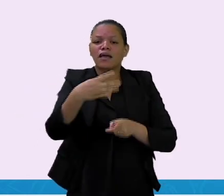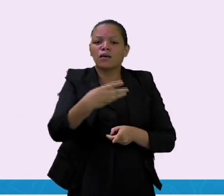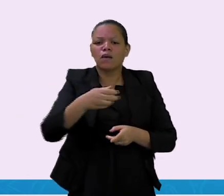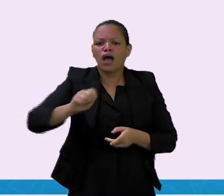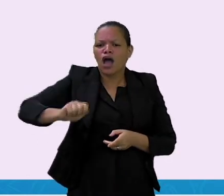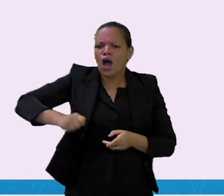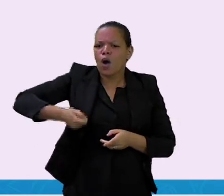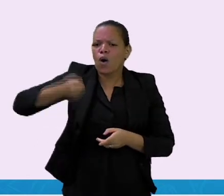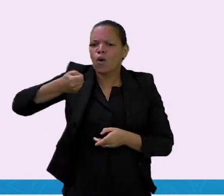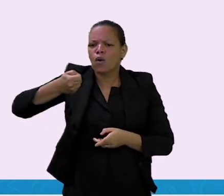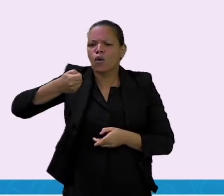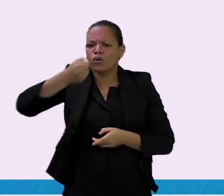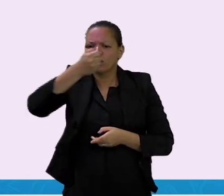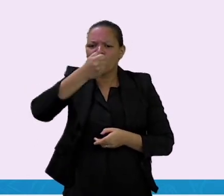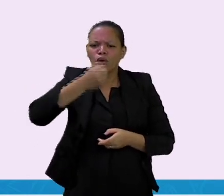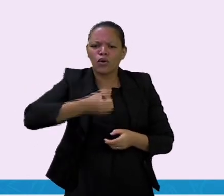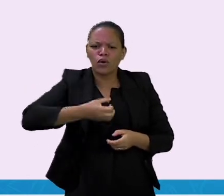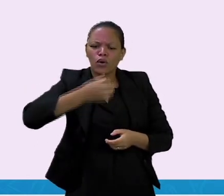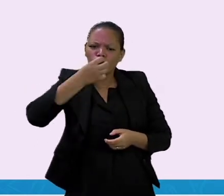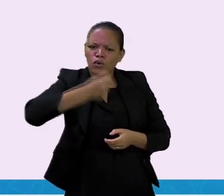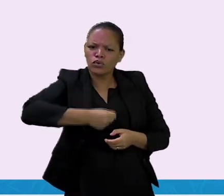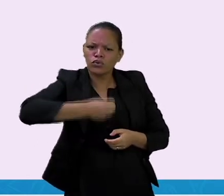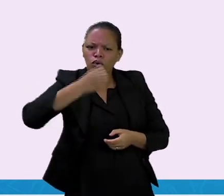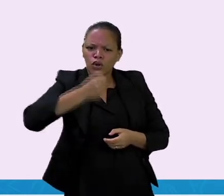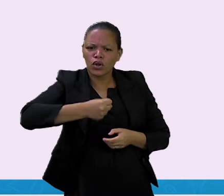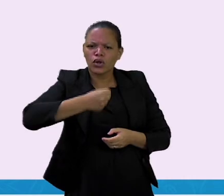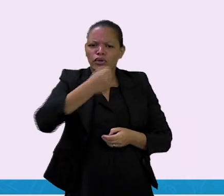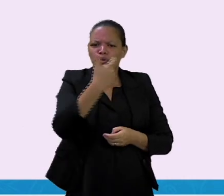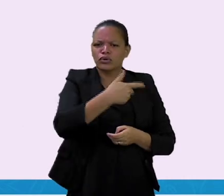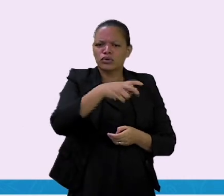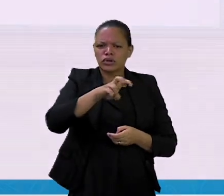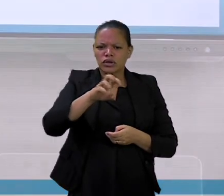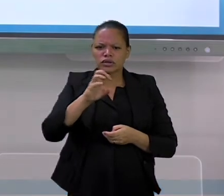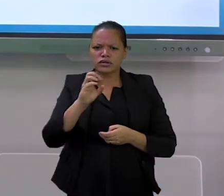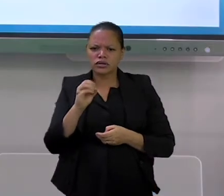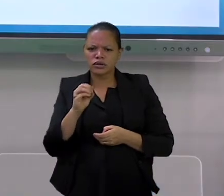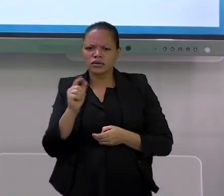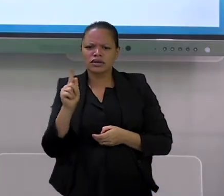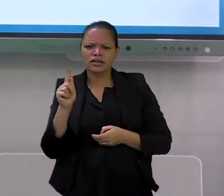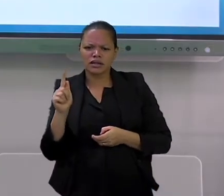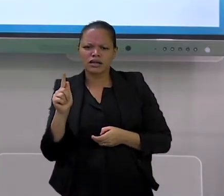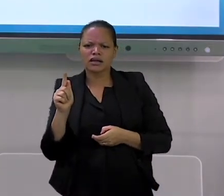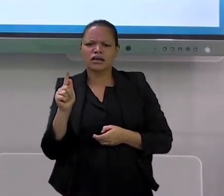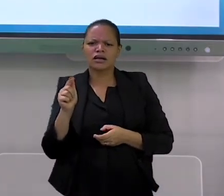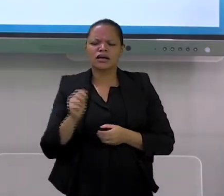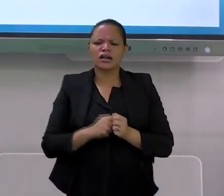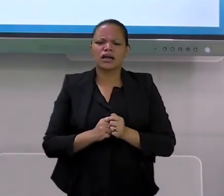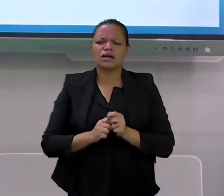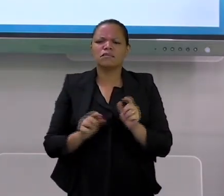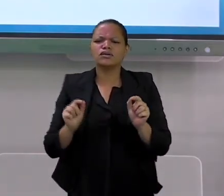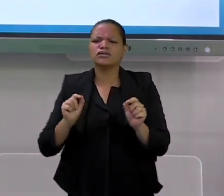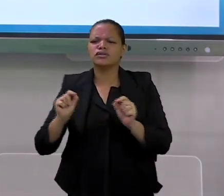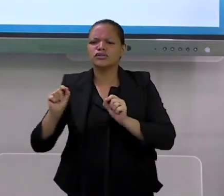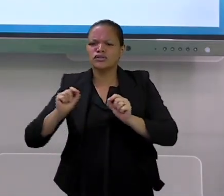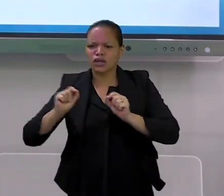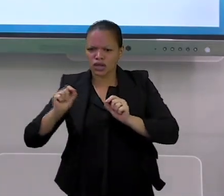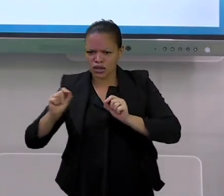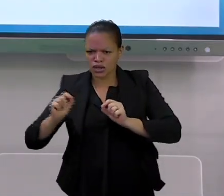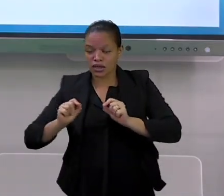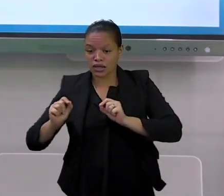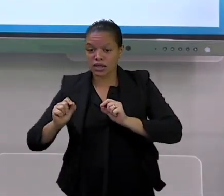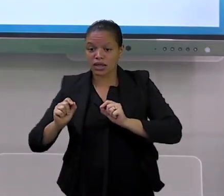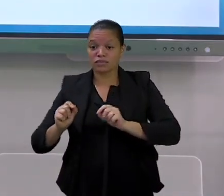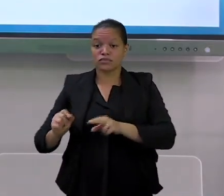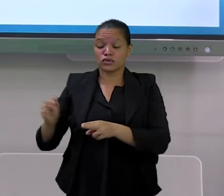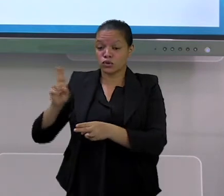uma comida, vou convidar os meus amigos para vir aqui lanchar comigo. Você precisa saber, mais ou menos,